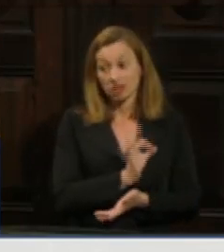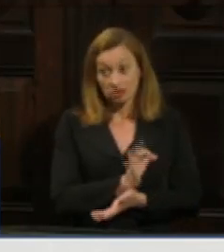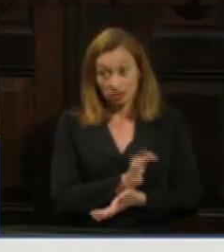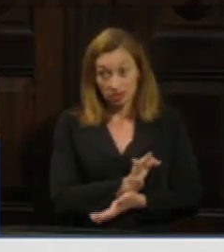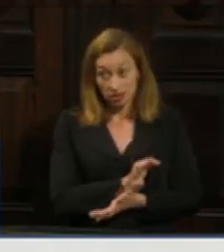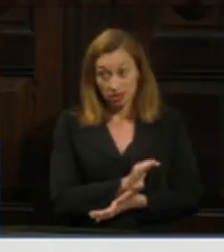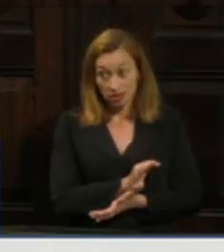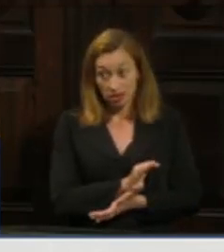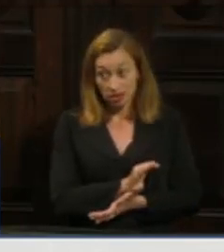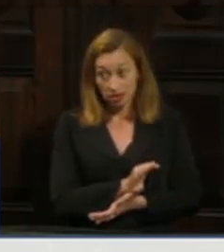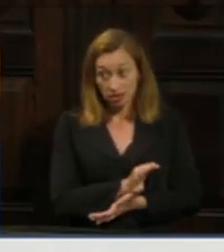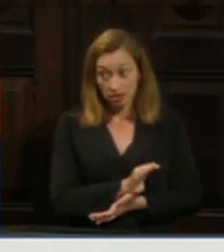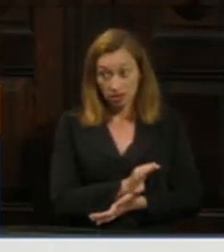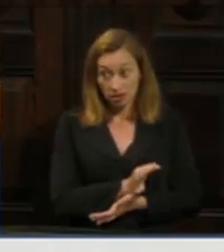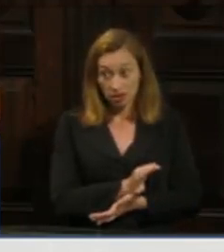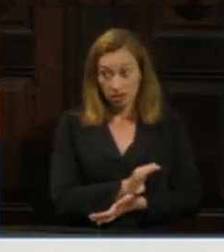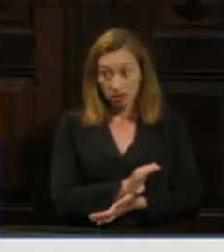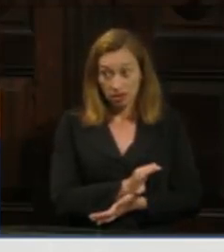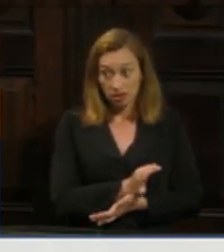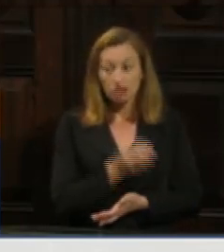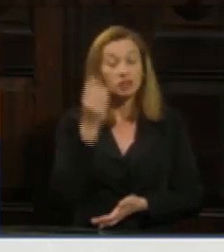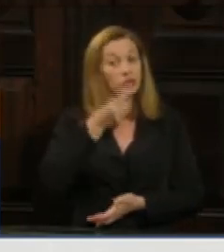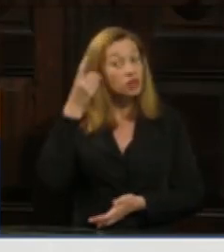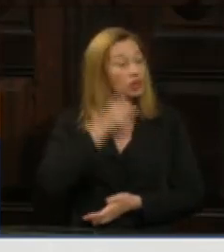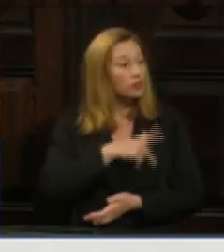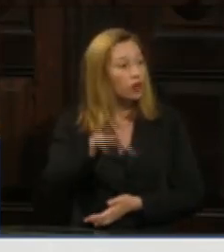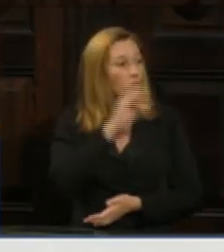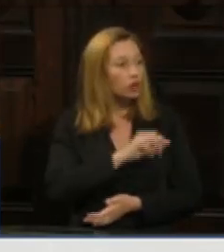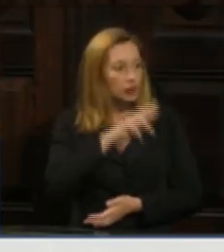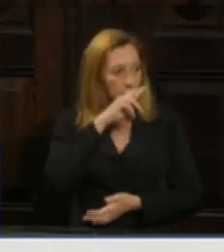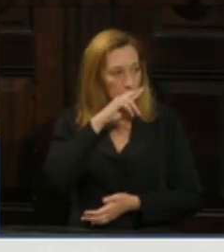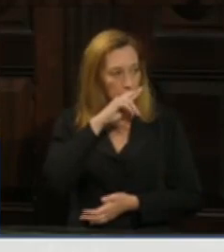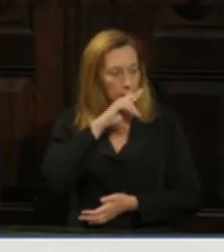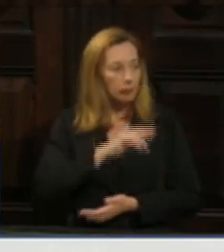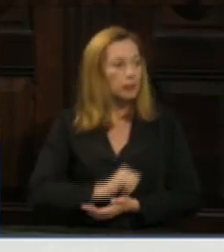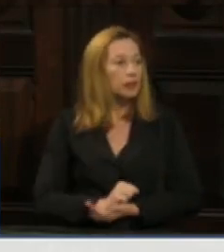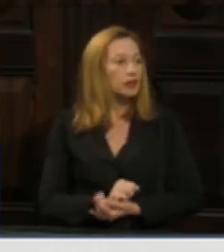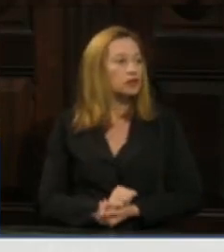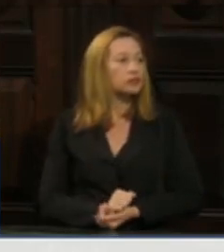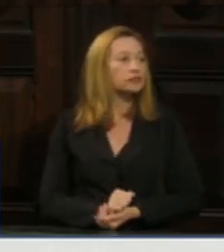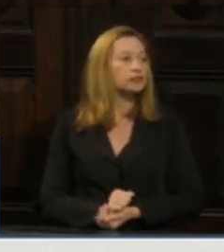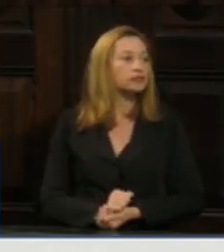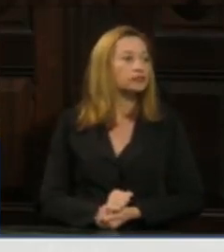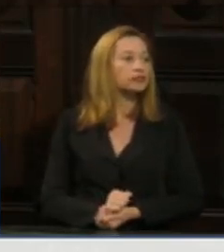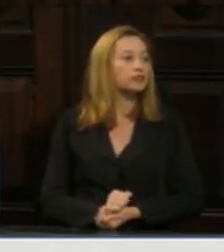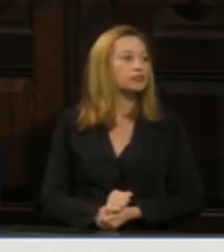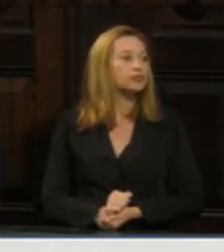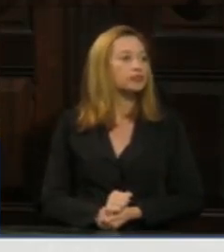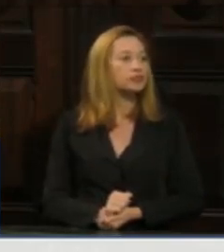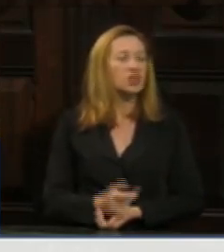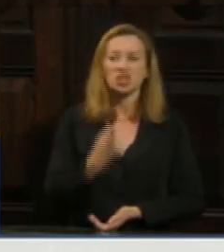estar na lista, não posso deixar de me manifestar. Eu tenho a